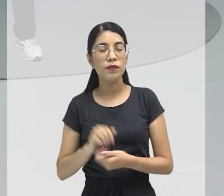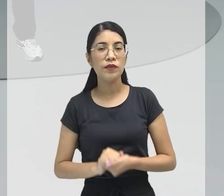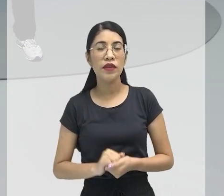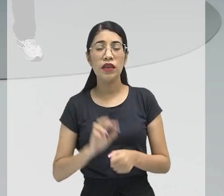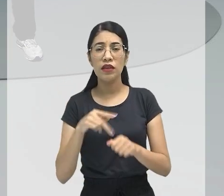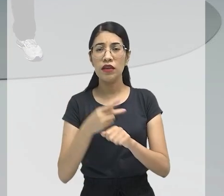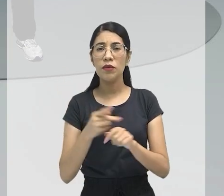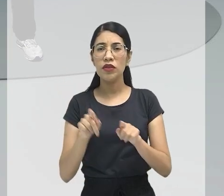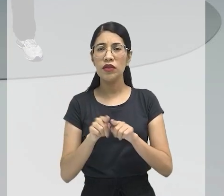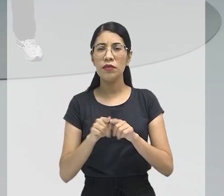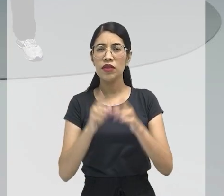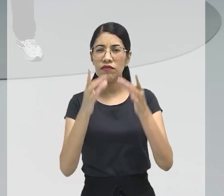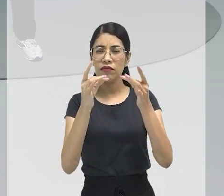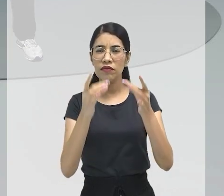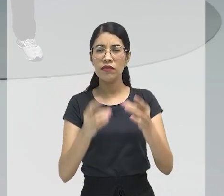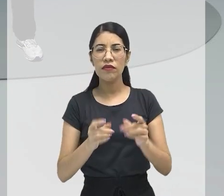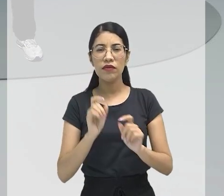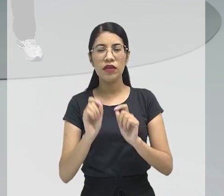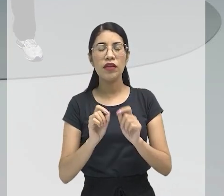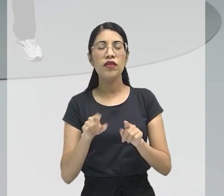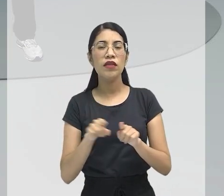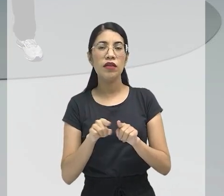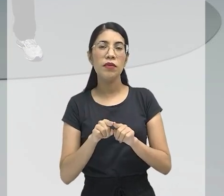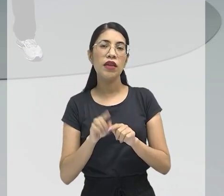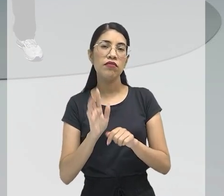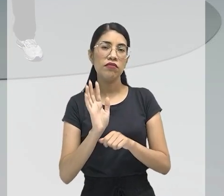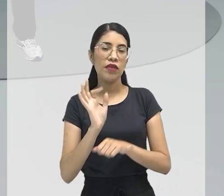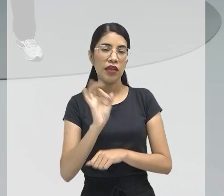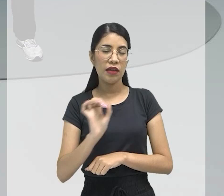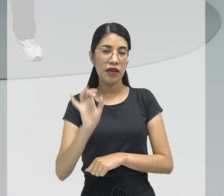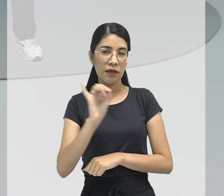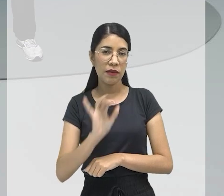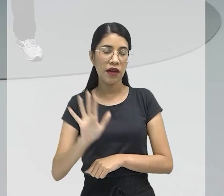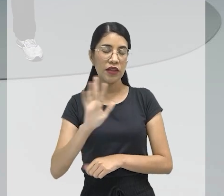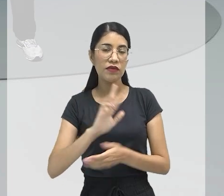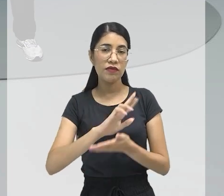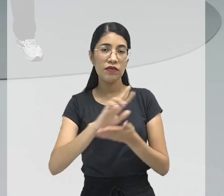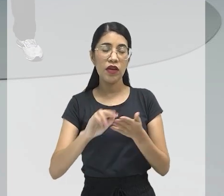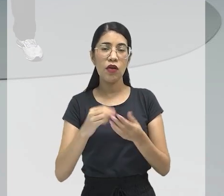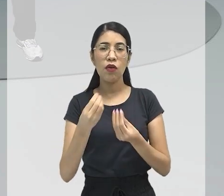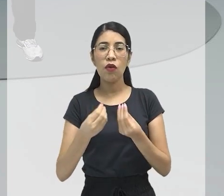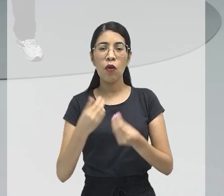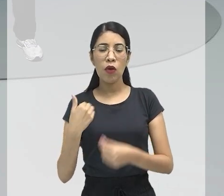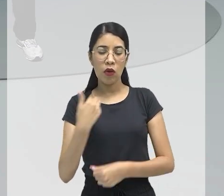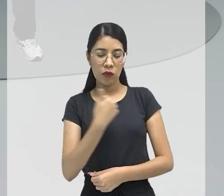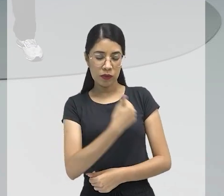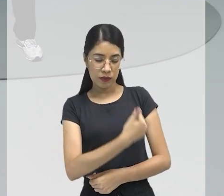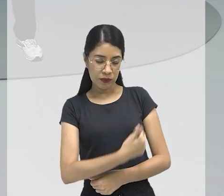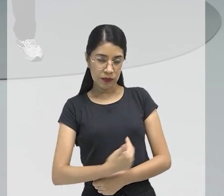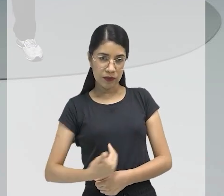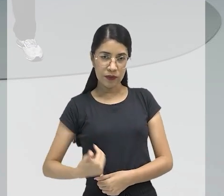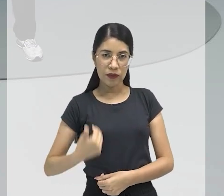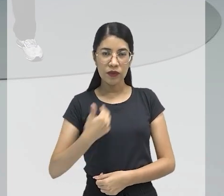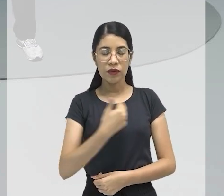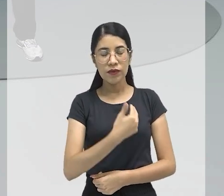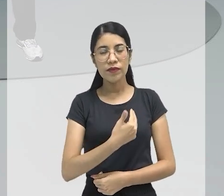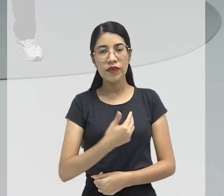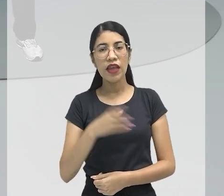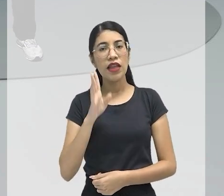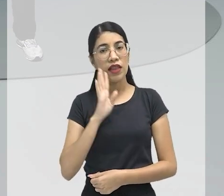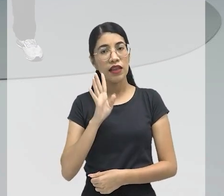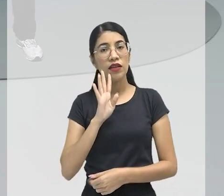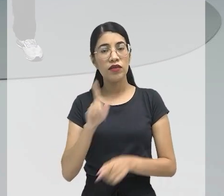aí algumas imagens que vocês vão ver, como já viram lá, né, no início. A pintura que eles fazem é algo muito bacana,